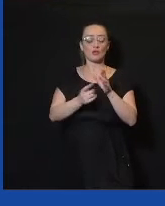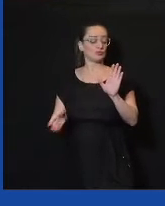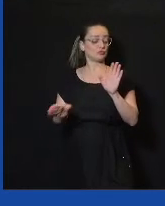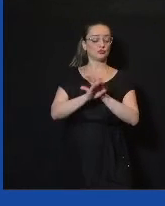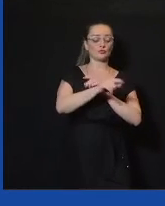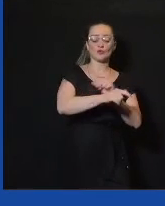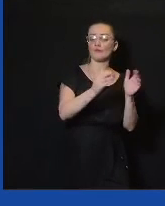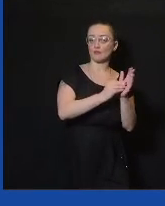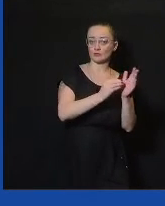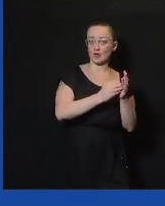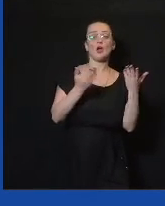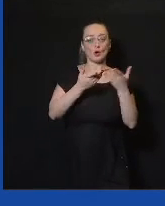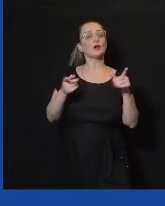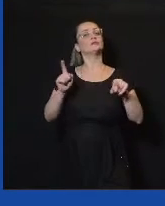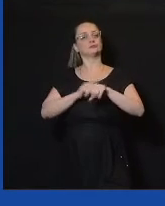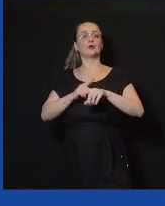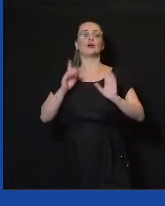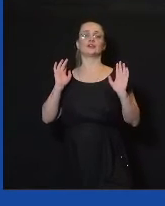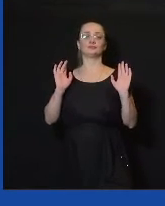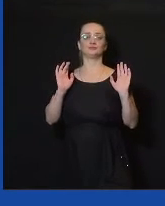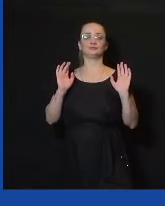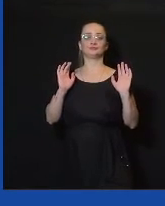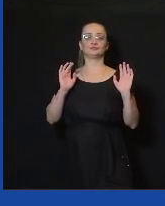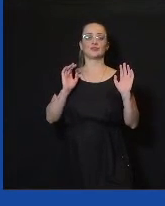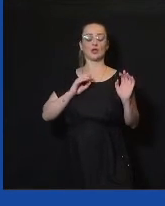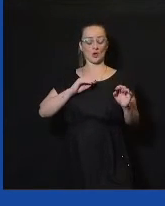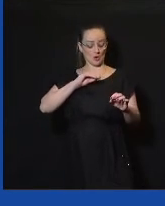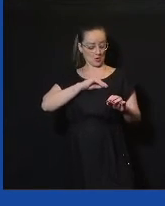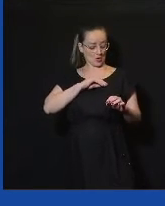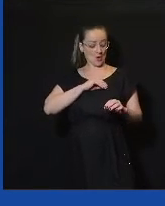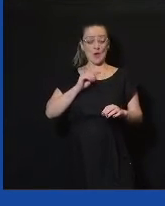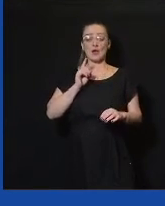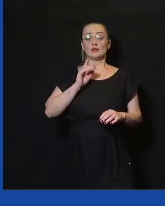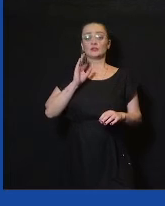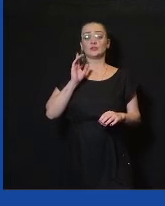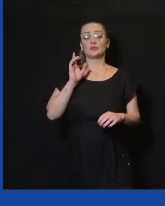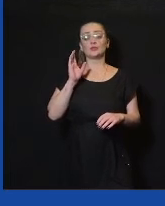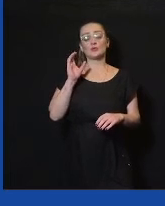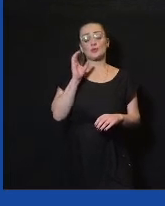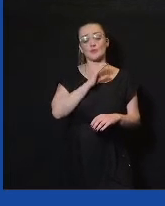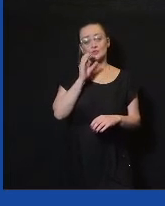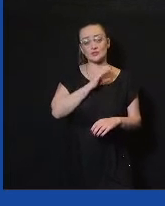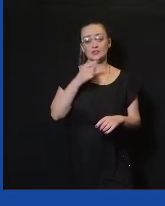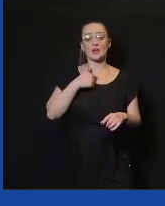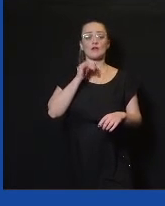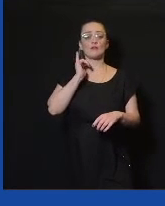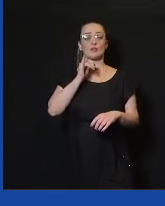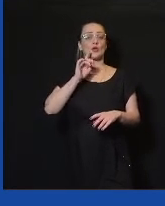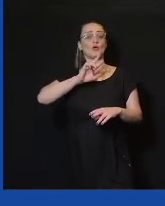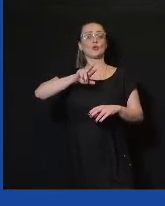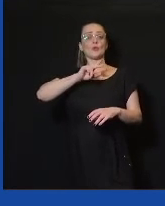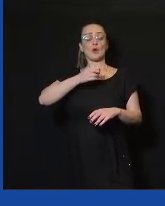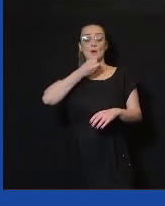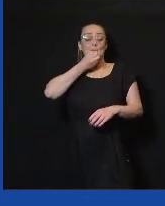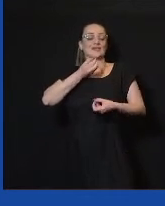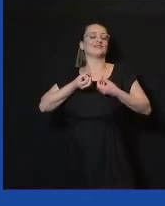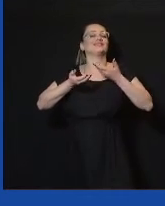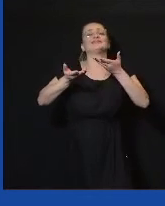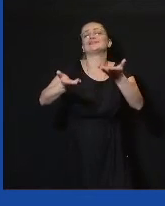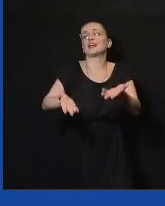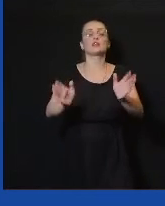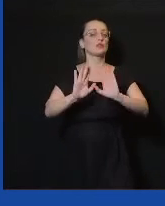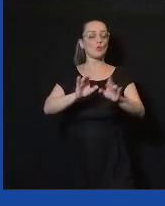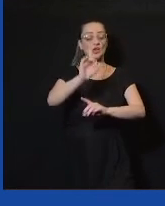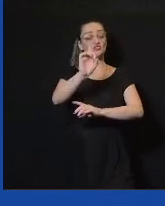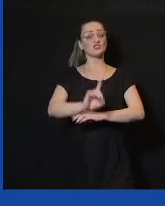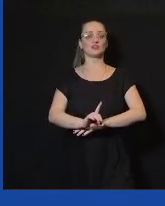devia chegar. O auxílio emergencial, como o Zezé falou, a gente não é um auxílio, um benfeitor que está fazendo, é um direito,